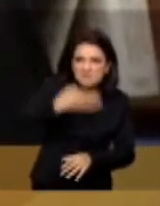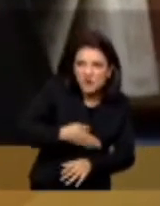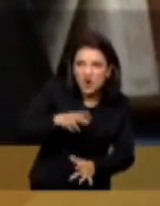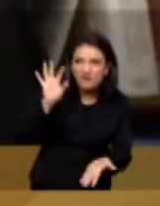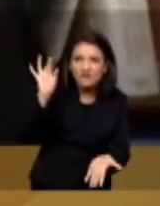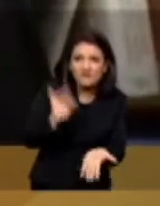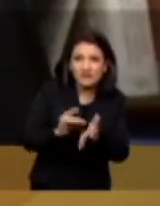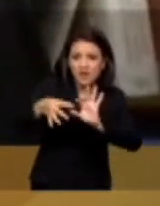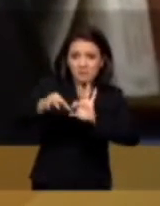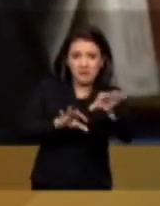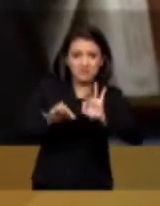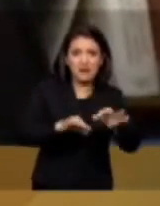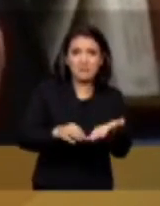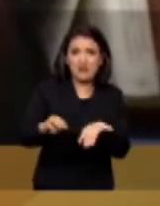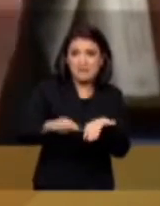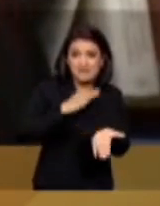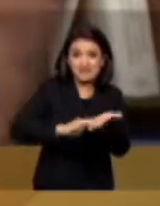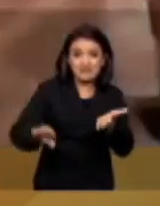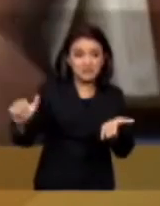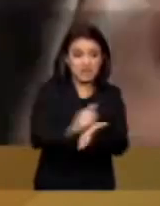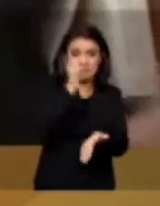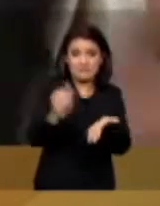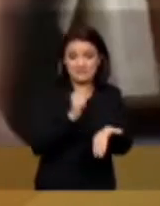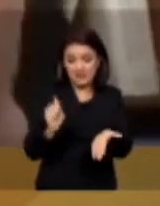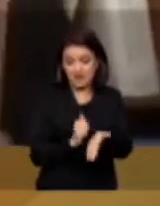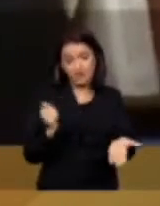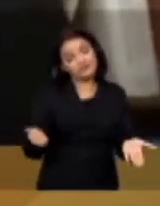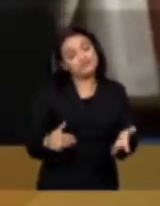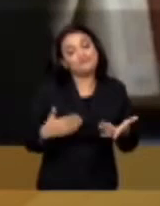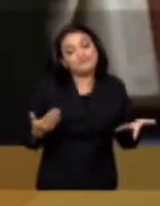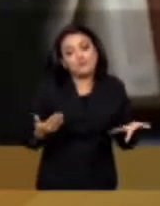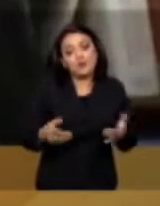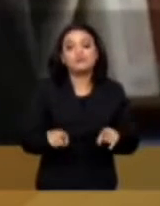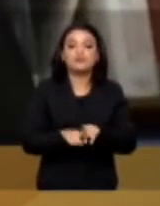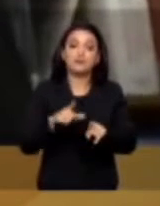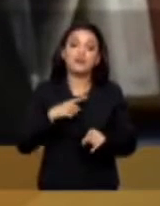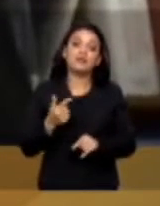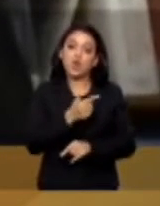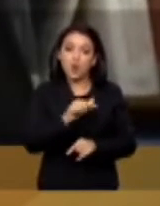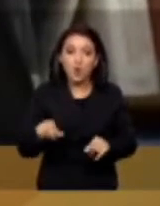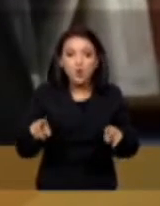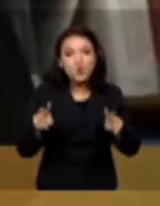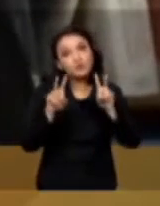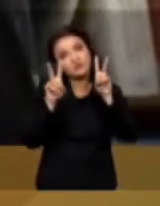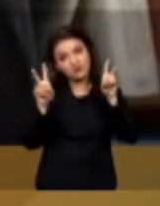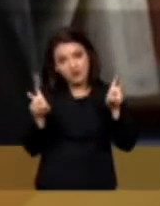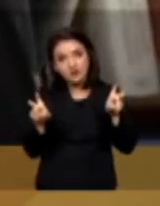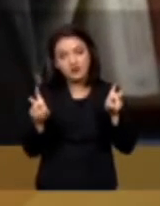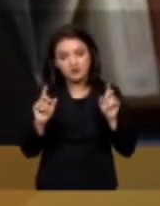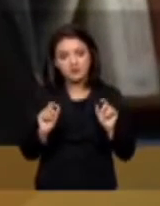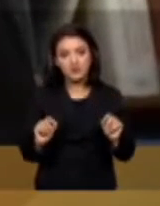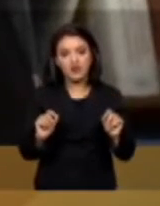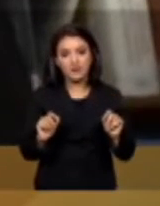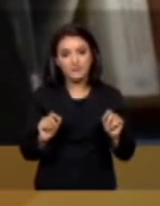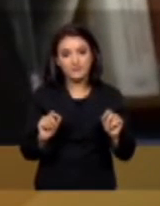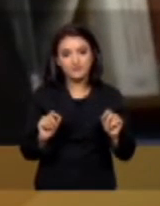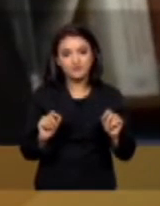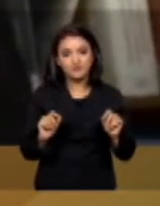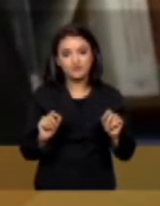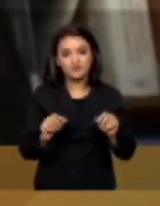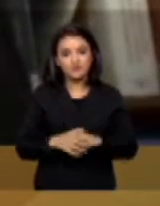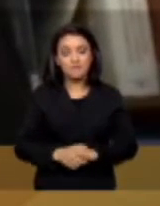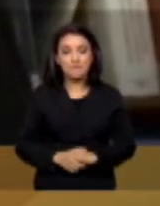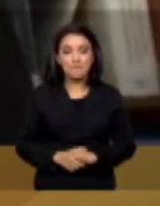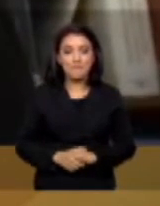as mensagens. Então, existe também o outro ditado, outro provérbio latino, que ninguém pode